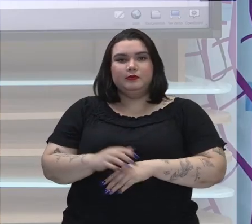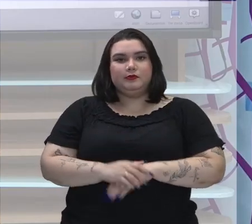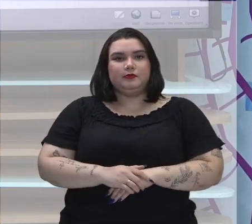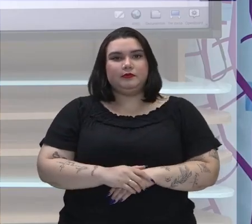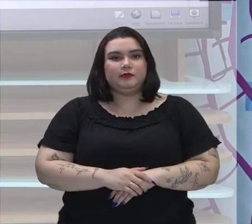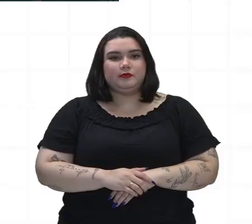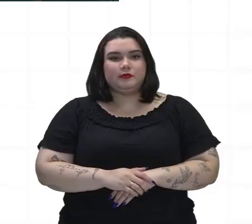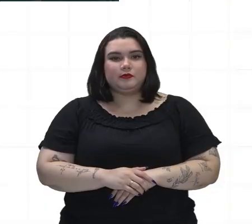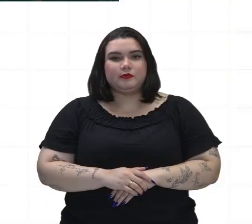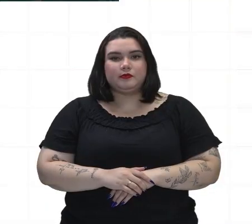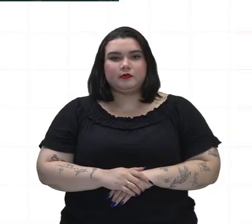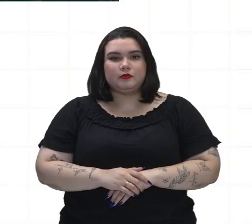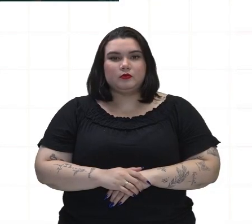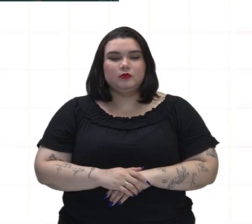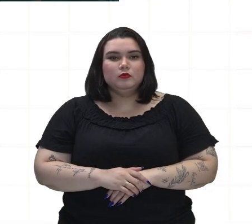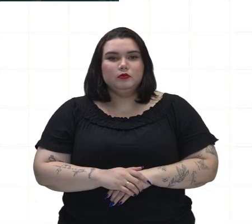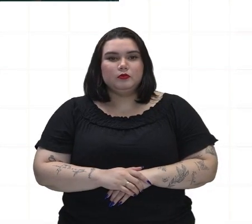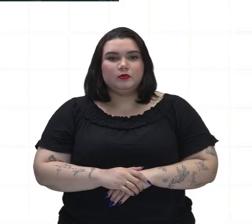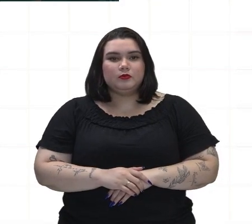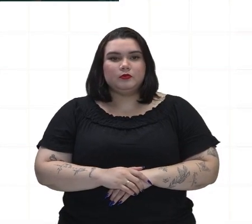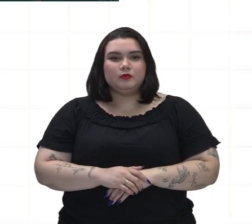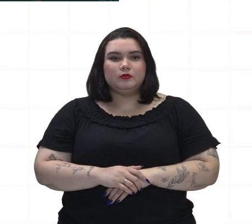colonizador.